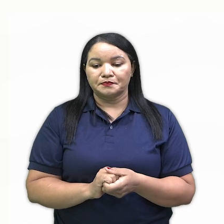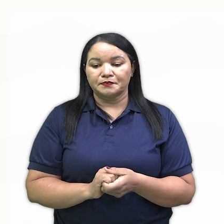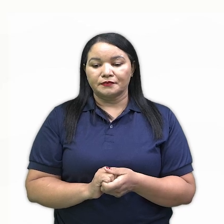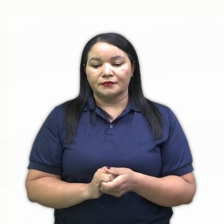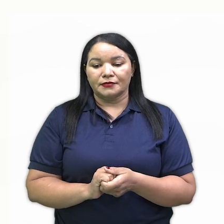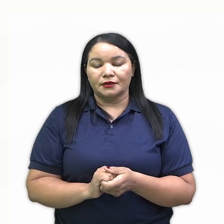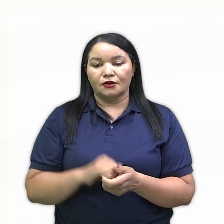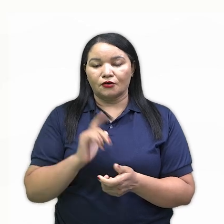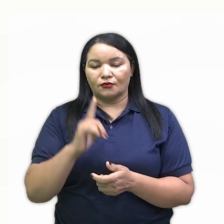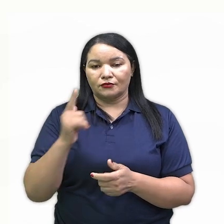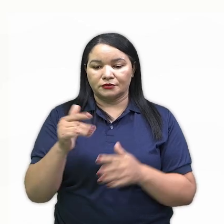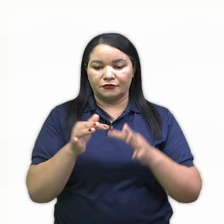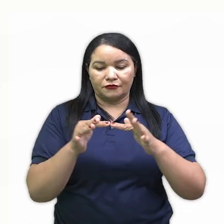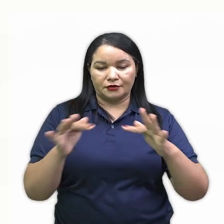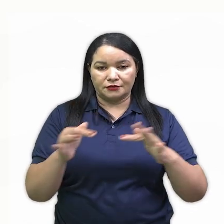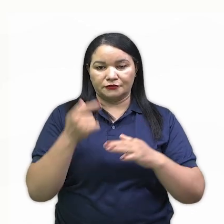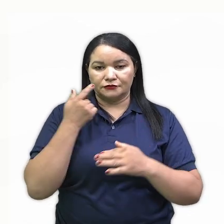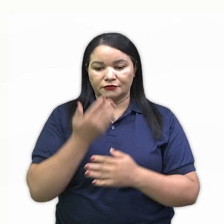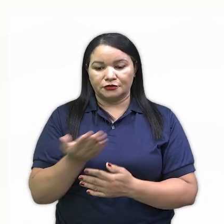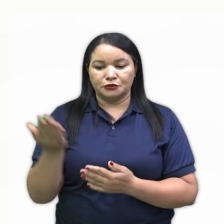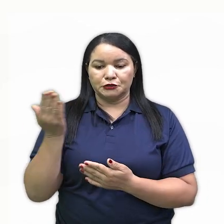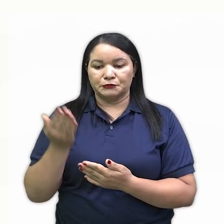para vocês, por exemplo.